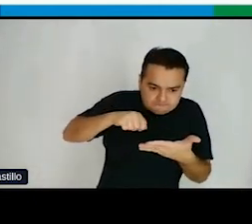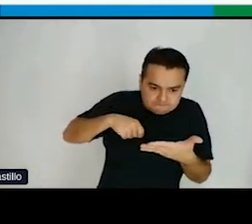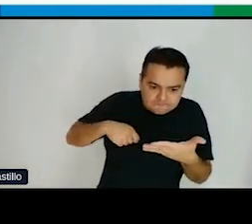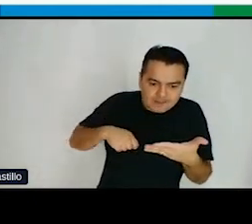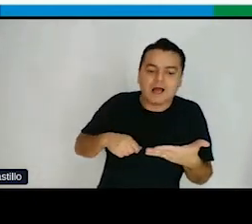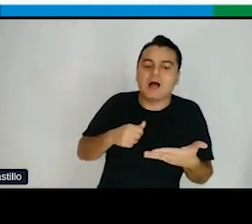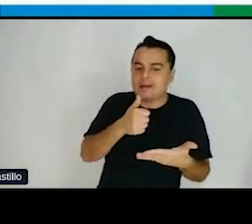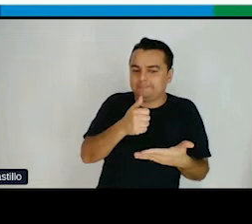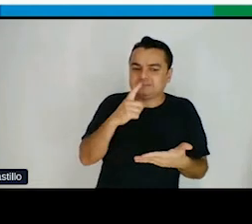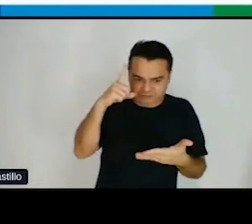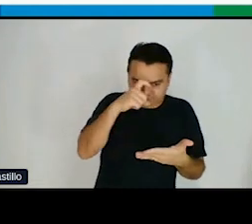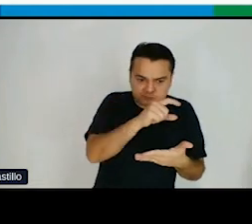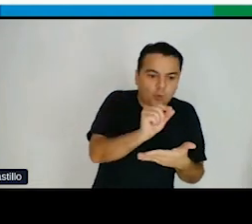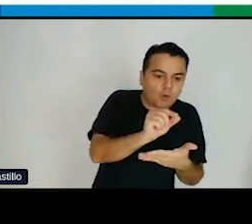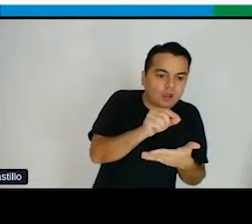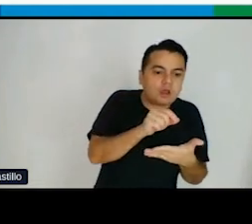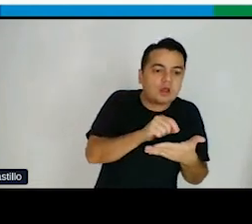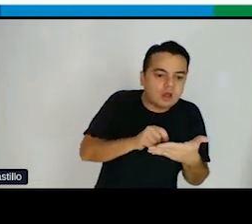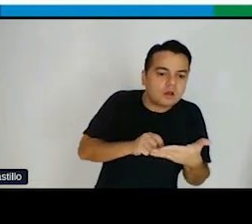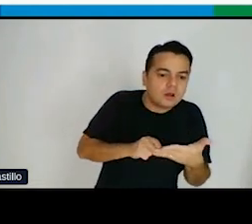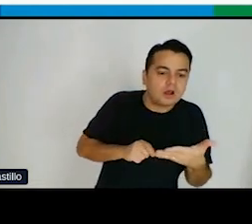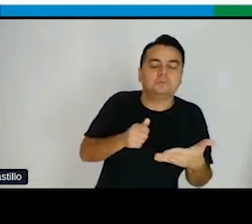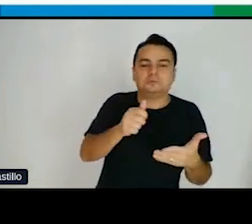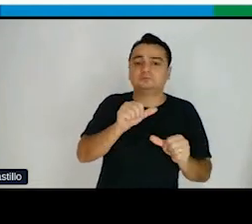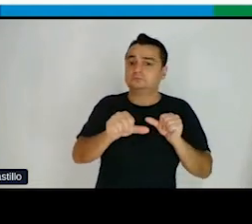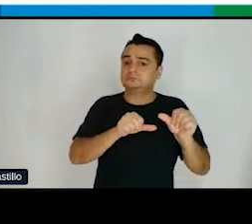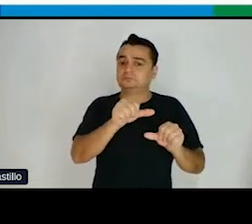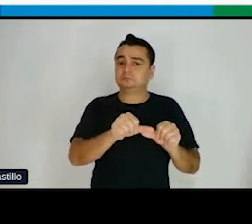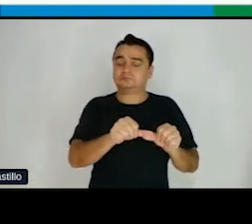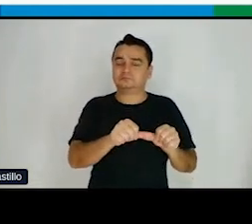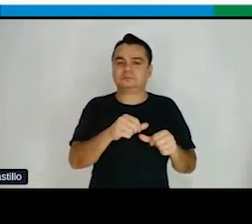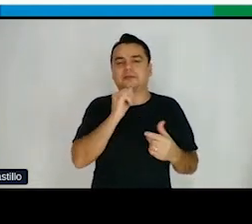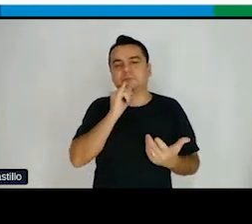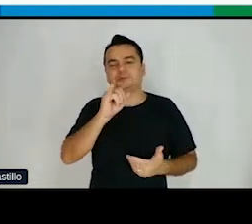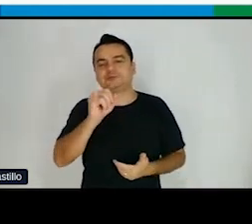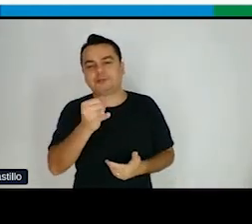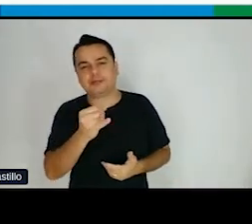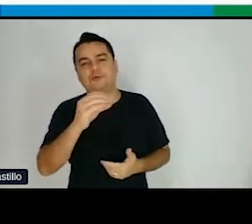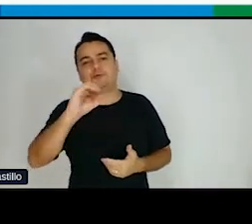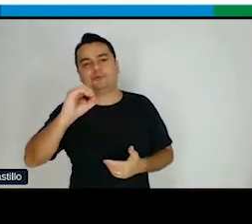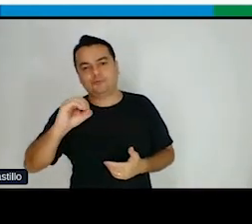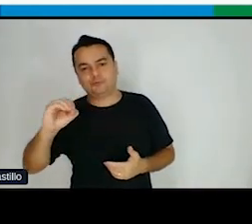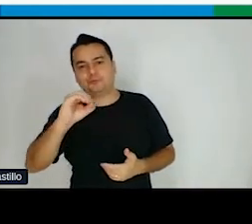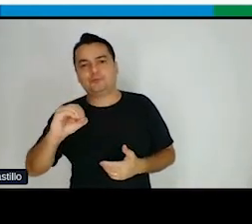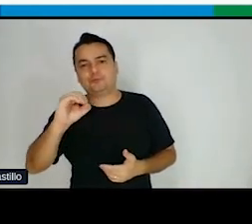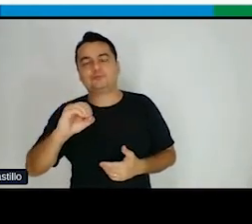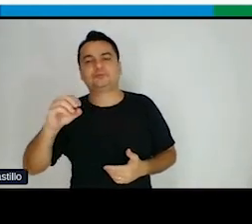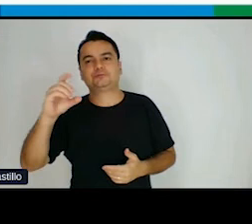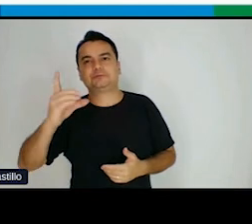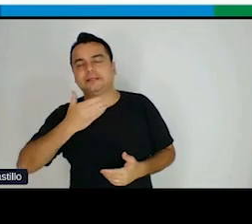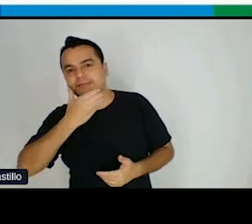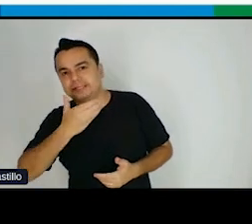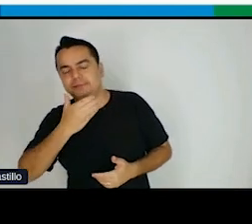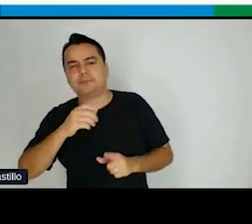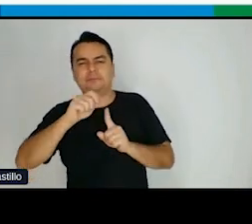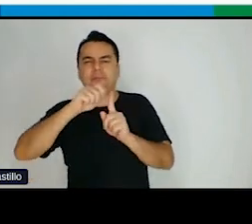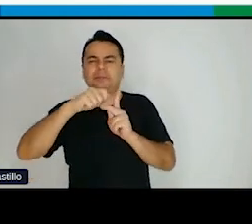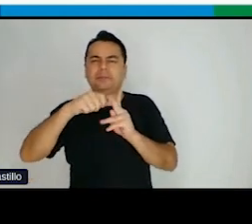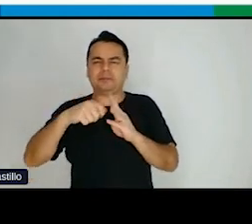que vem janeiro, fevereiro, março e abril. Aí vem janeiro, outubro, dezembro, e daí ali dentro o usuário ele tem